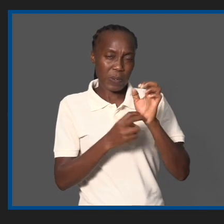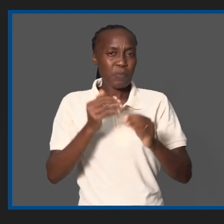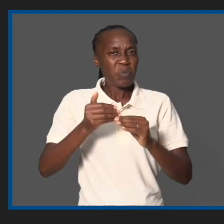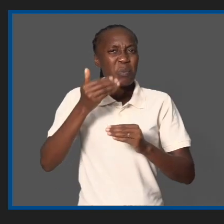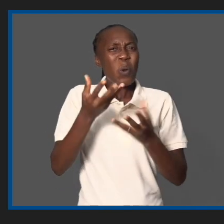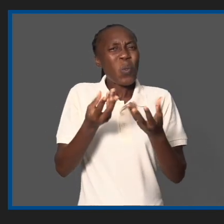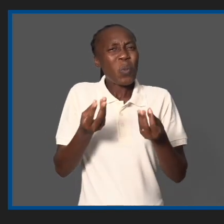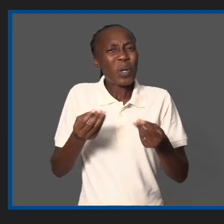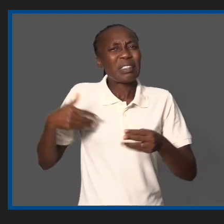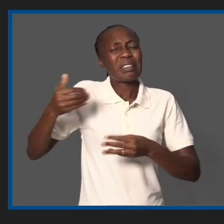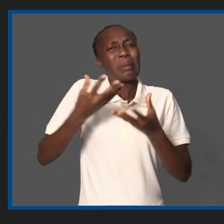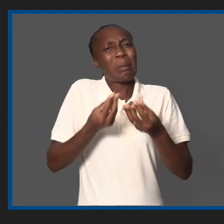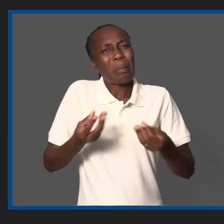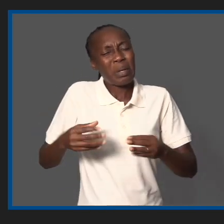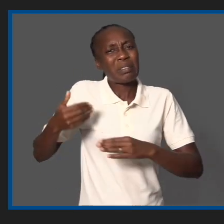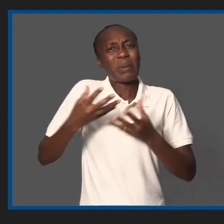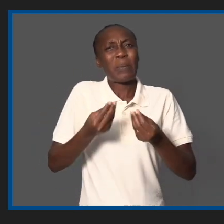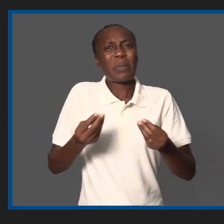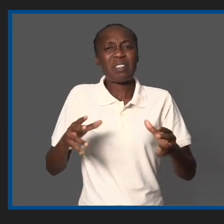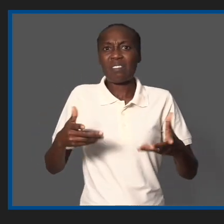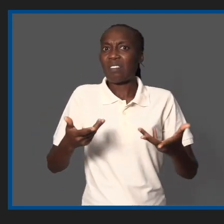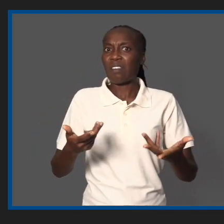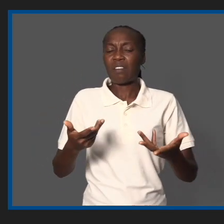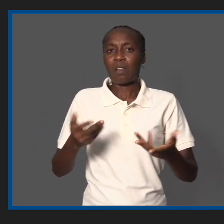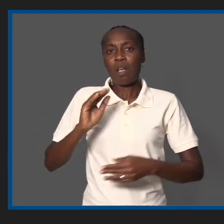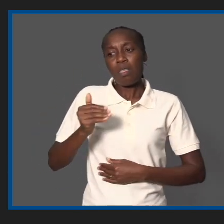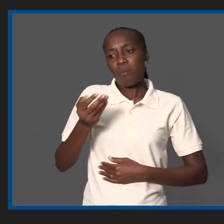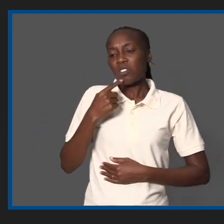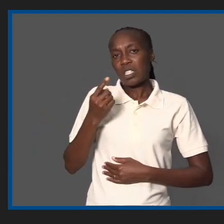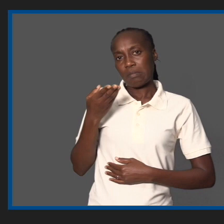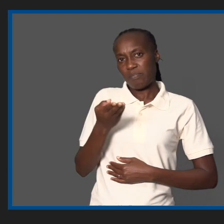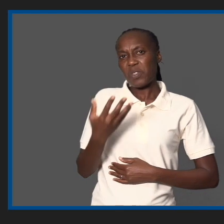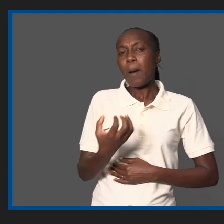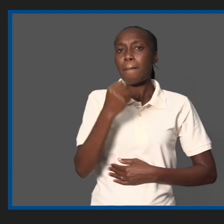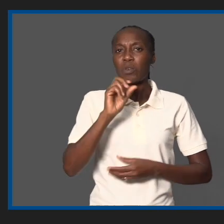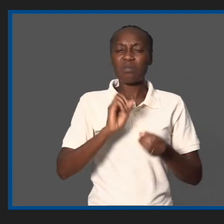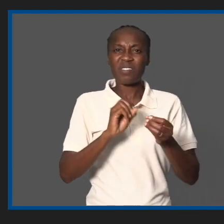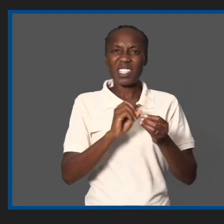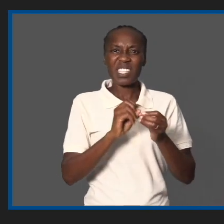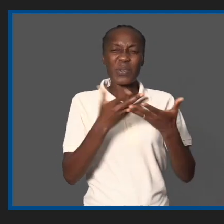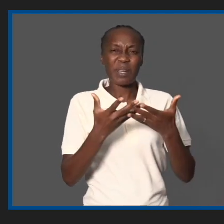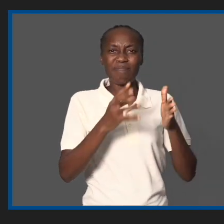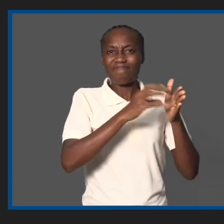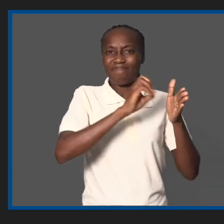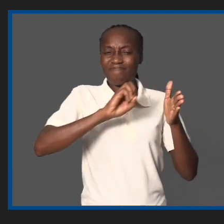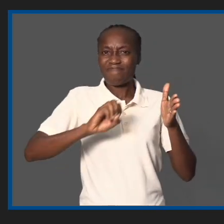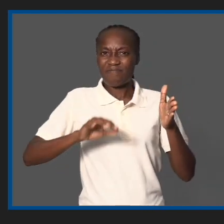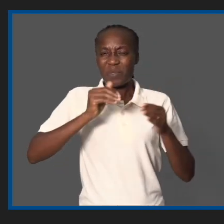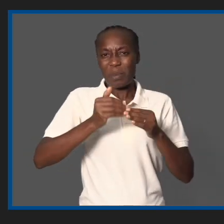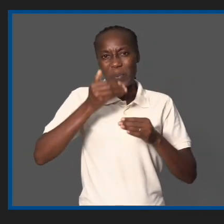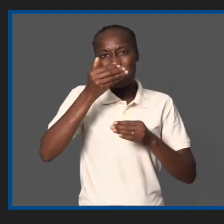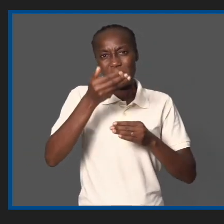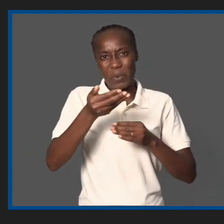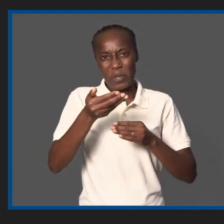ficar constante e constante. aquilo começou a me tratar em si. A solução era retirar para sair daquela dor. Eu